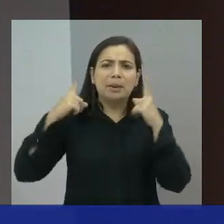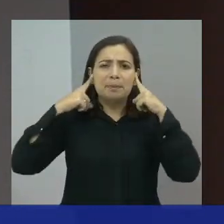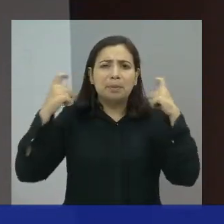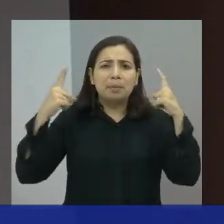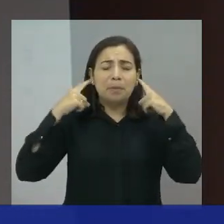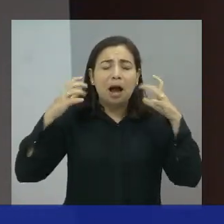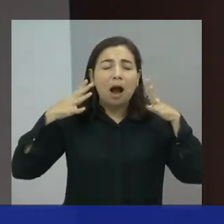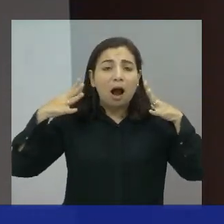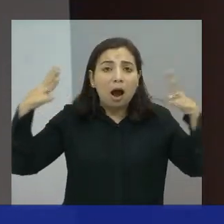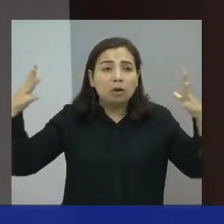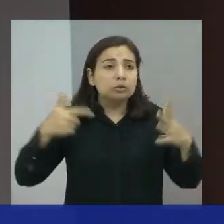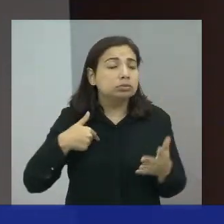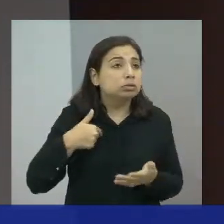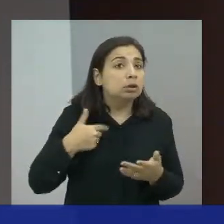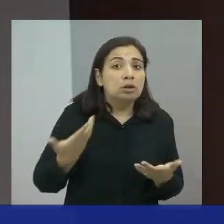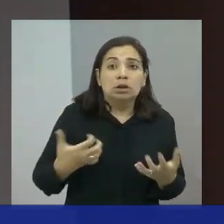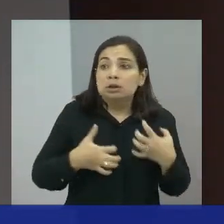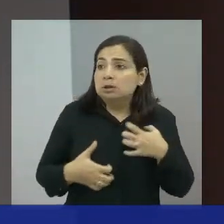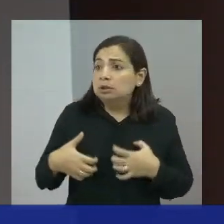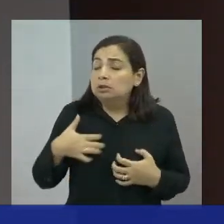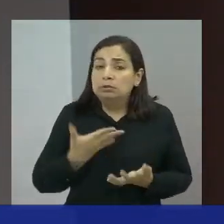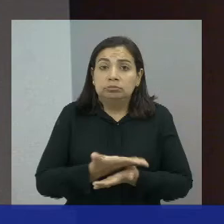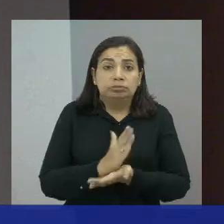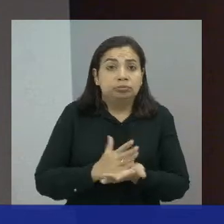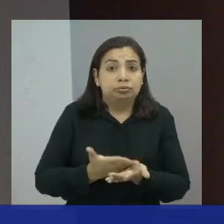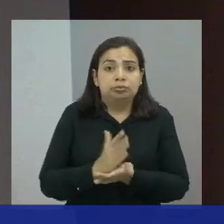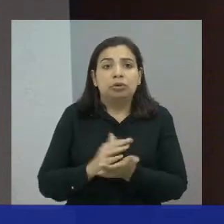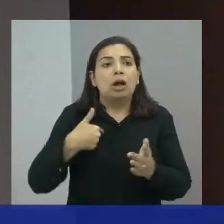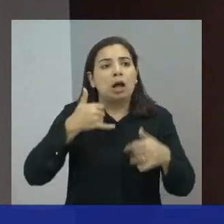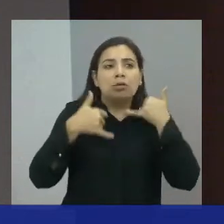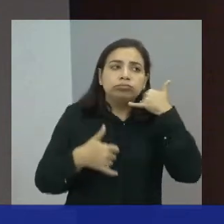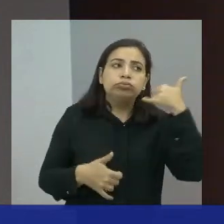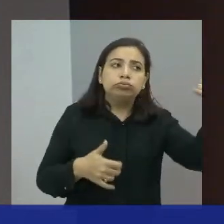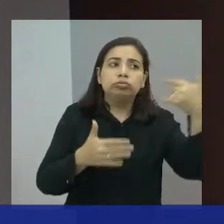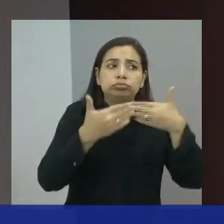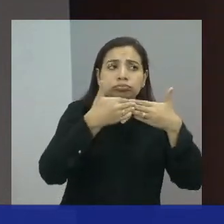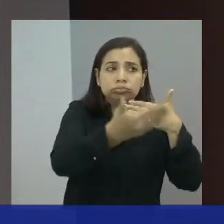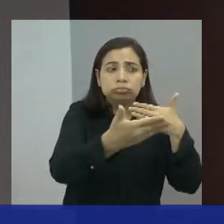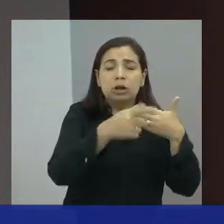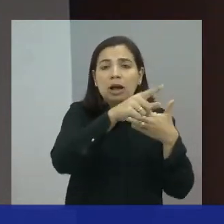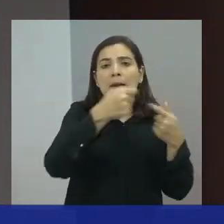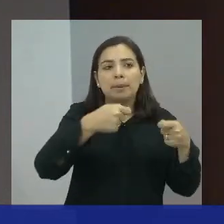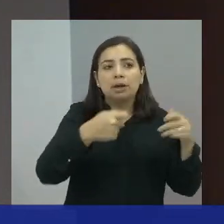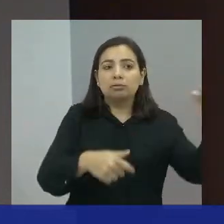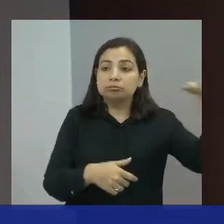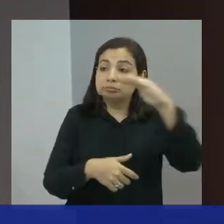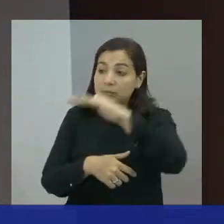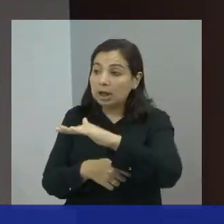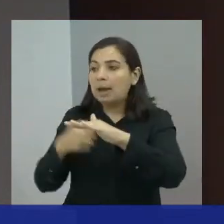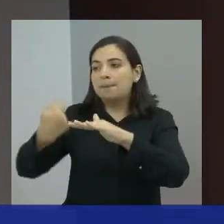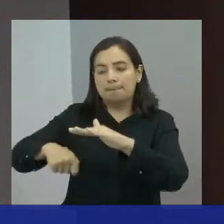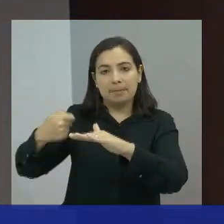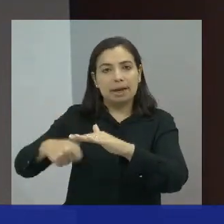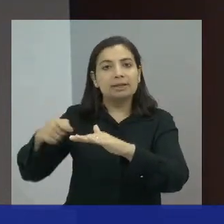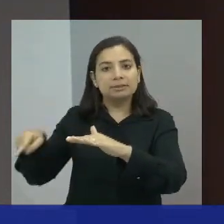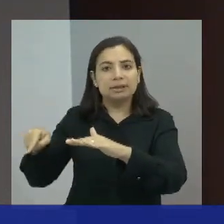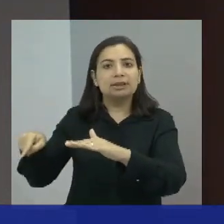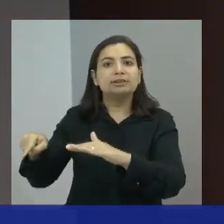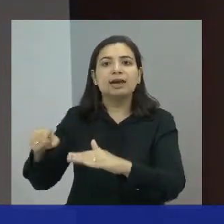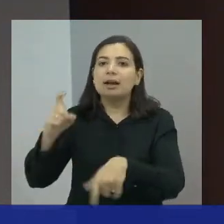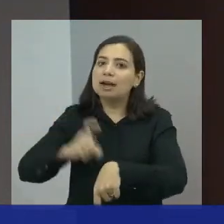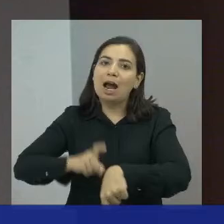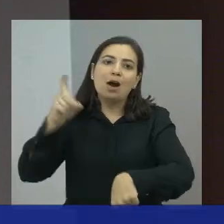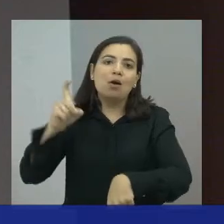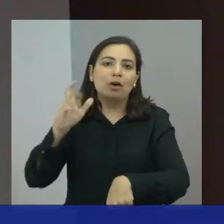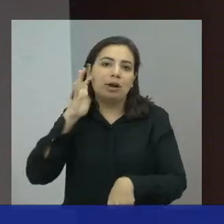tirando o sossego, a fiscalização chega lá, ela precisa tomar uma medida para fazer cessar essa infração.